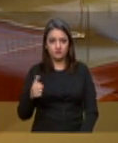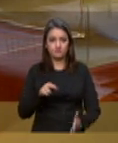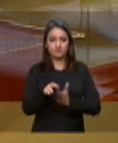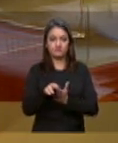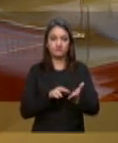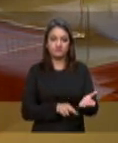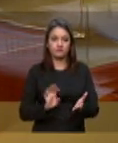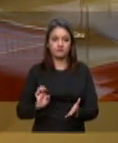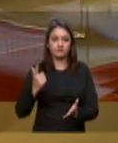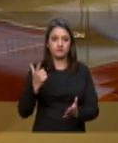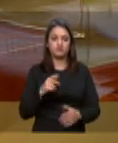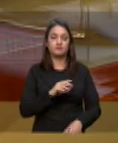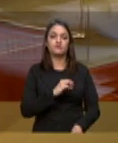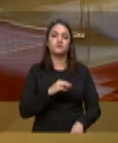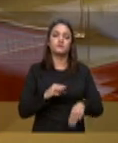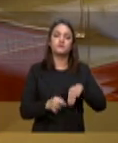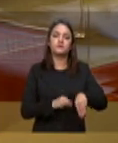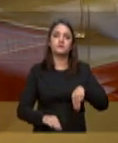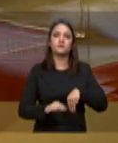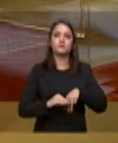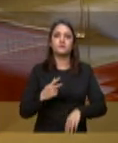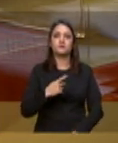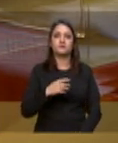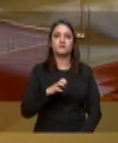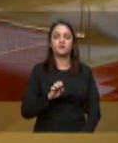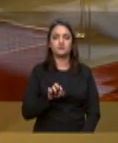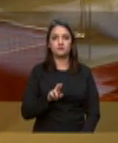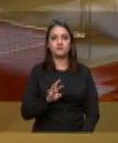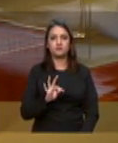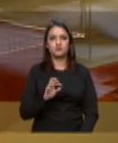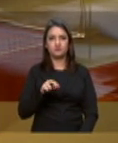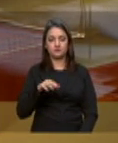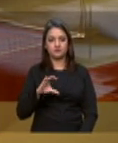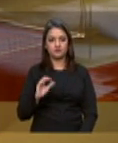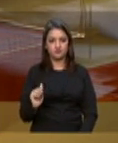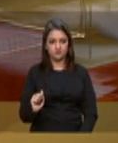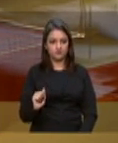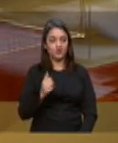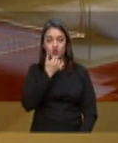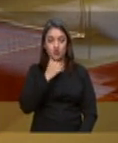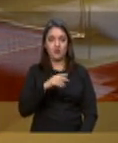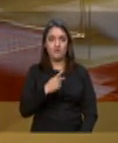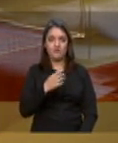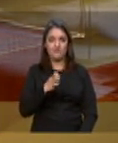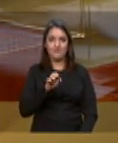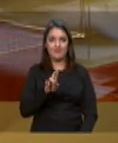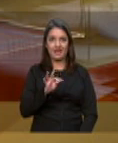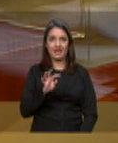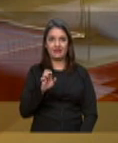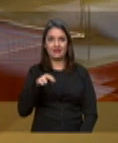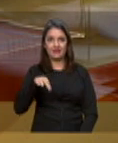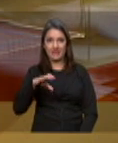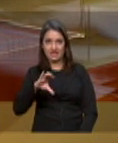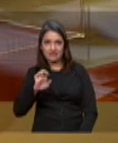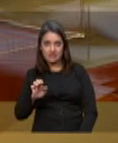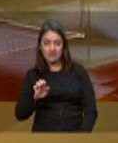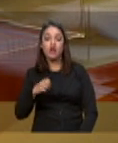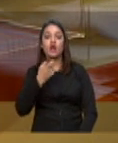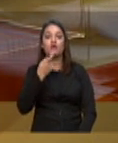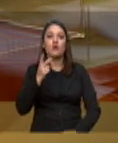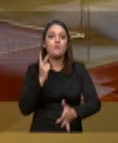ADI 4980, requerente PGR. Ele diz que, embora STF julga ação sobre se é